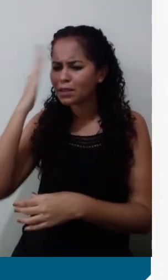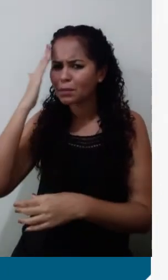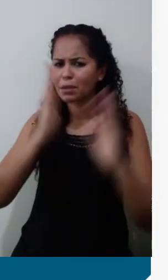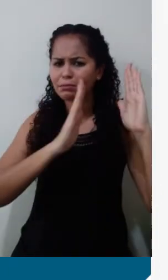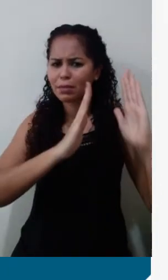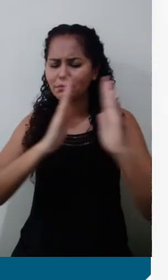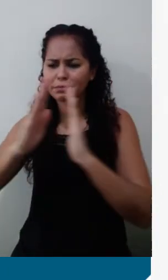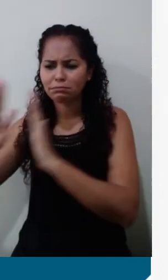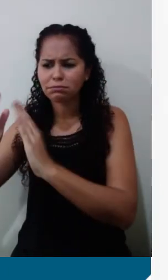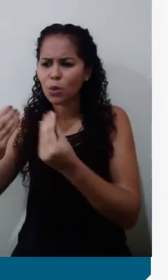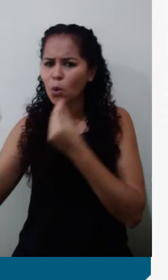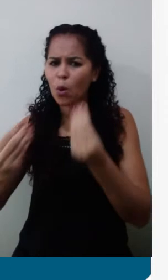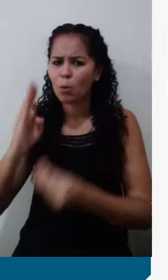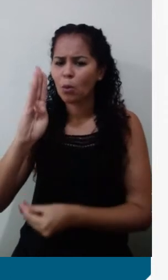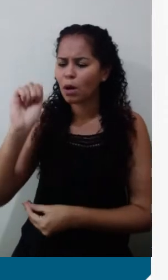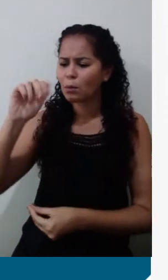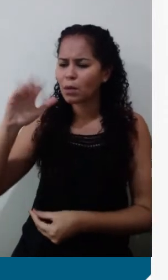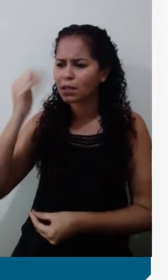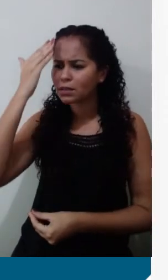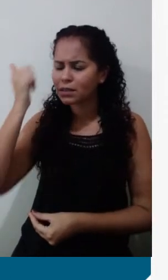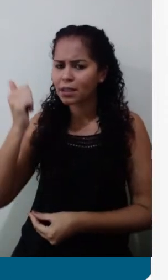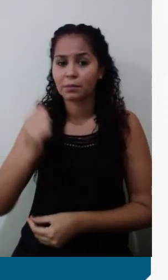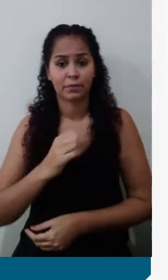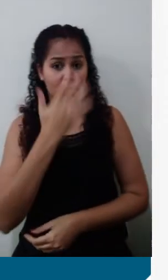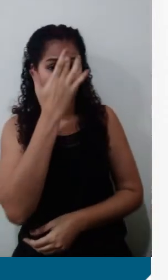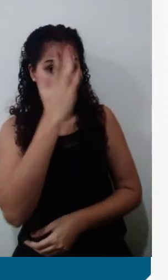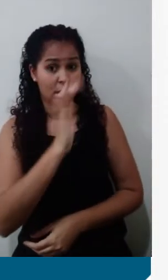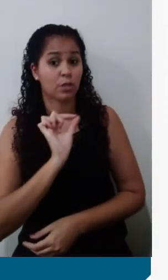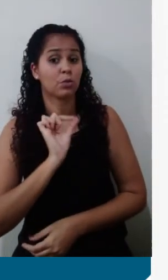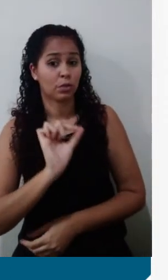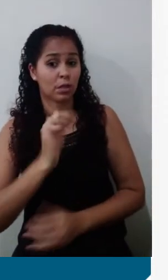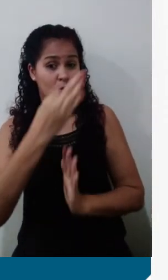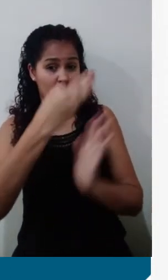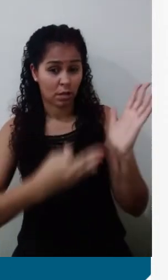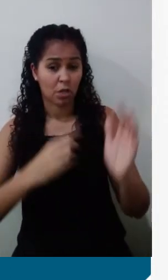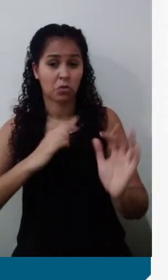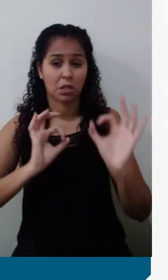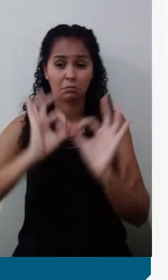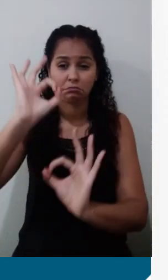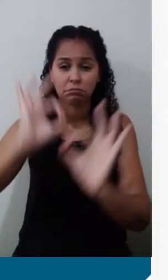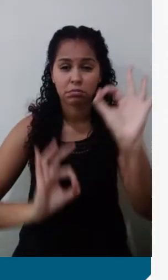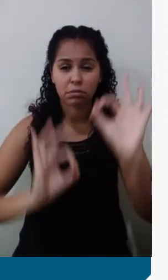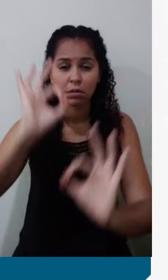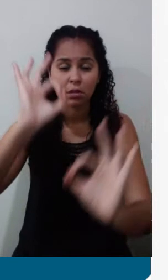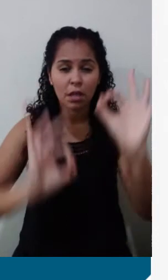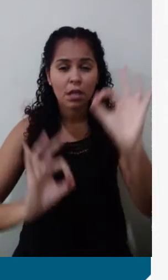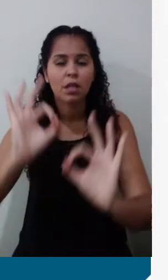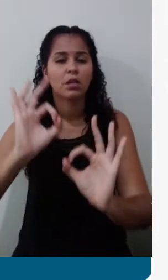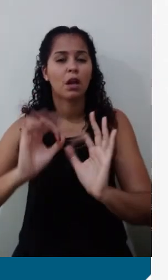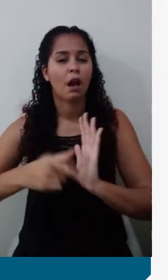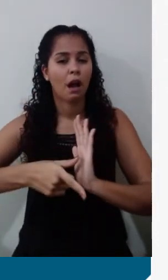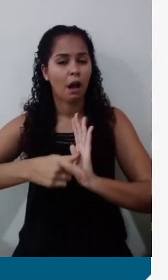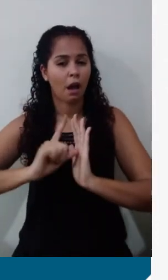considerar desde as etapas iniciais? Fácil. Um texto que passou pelo planejamento, um texto